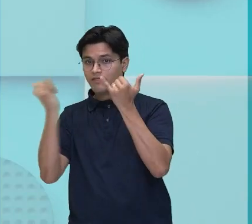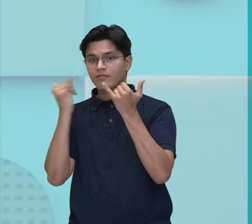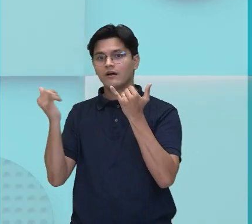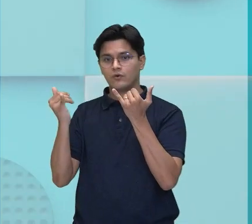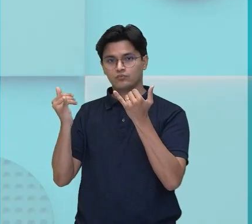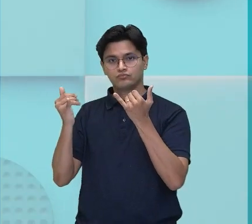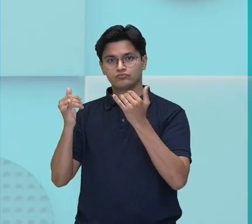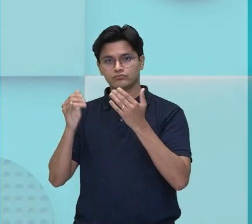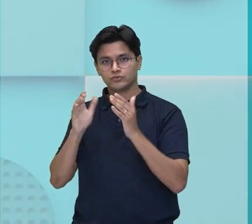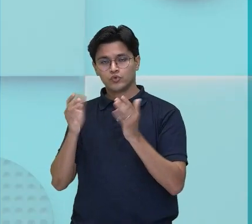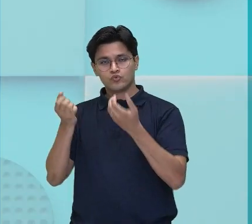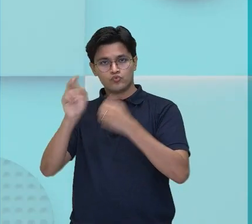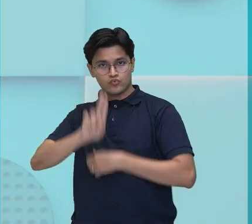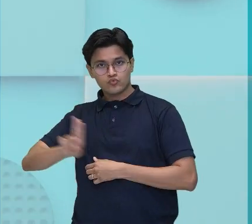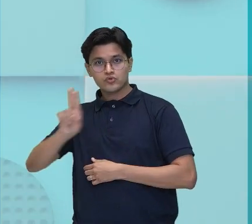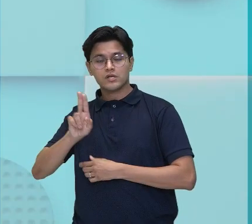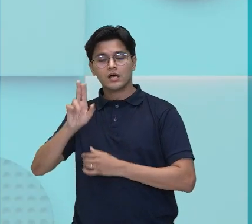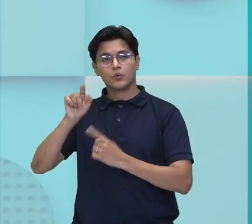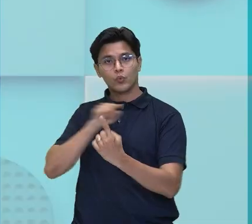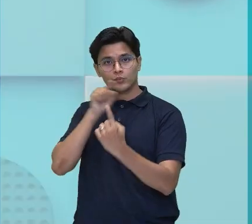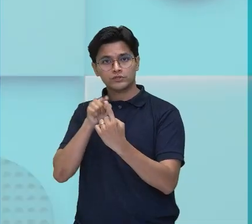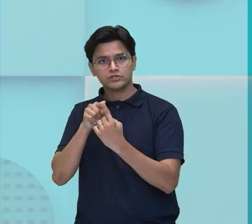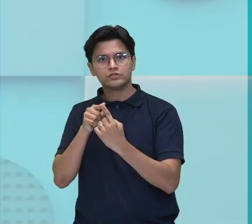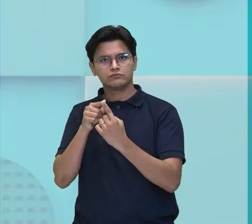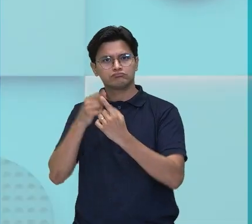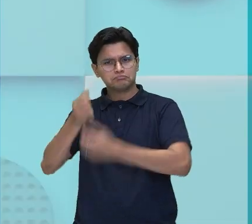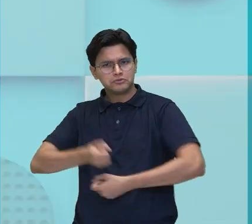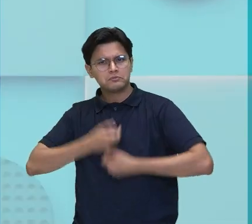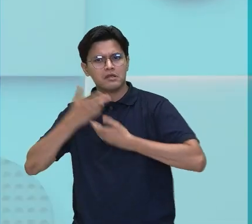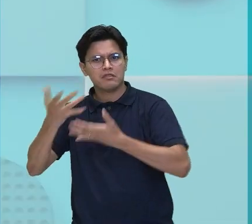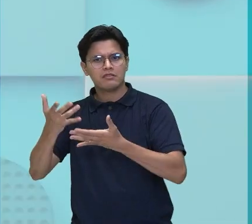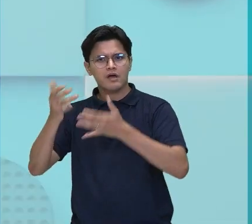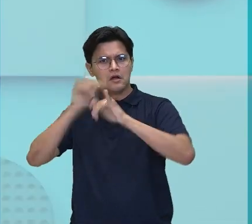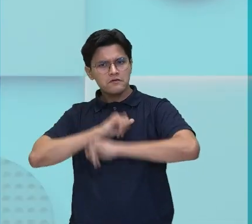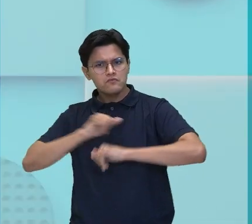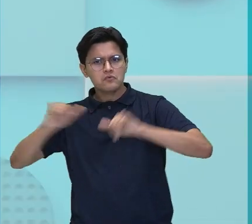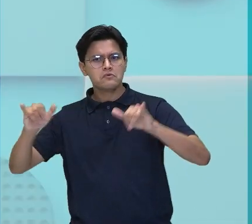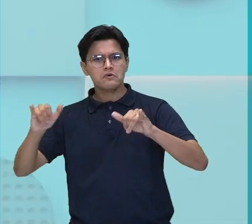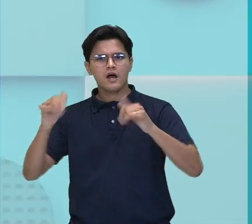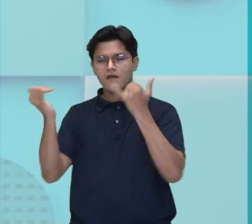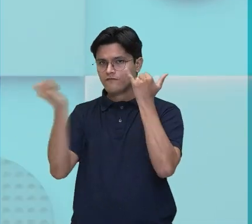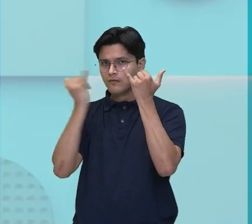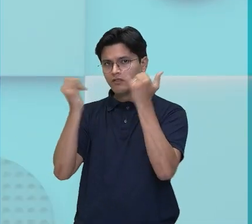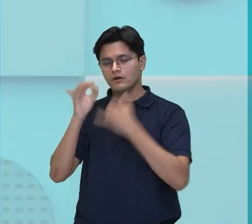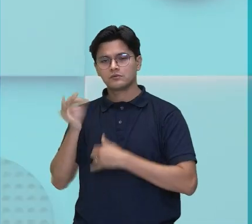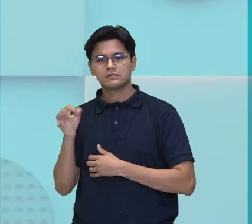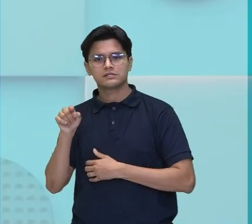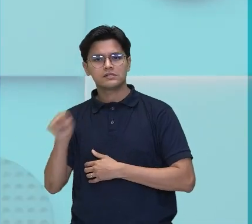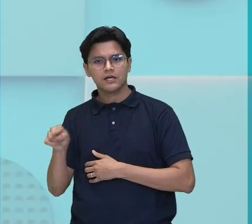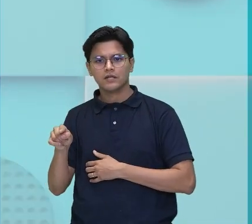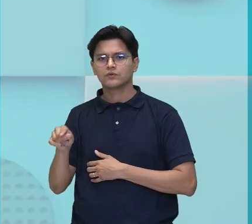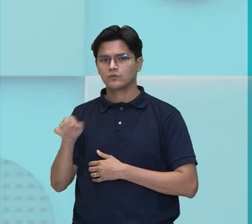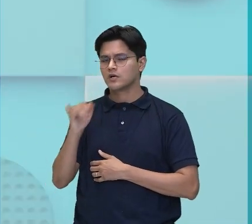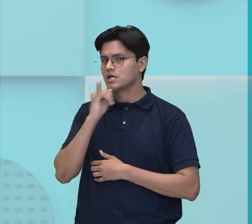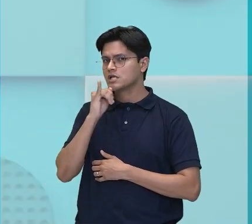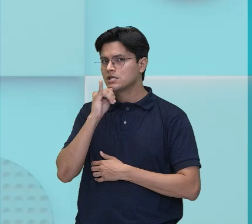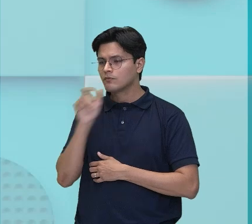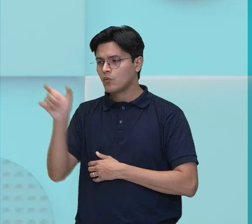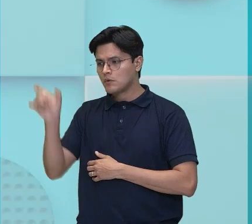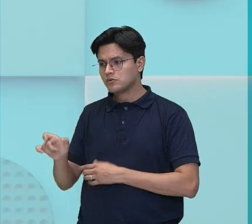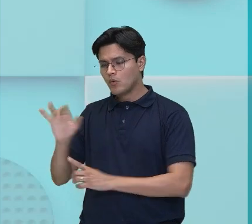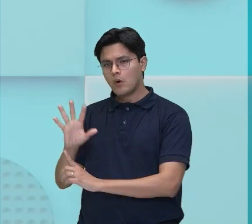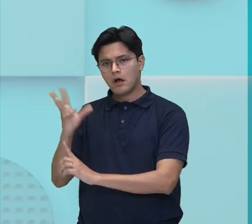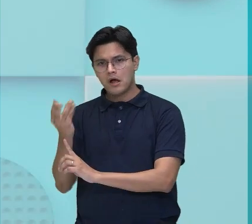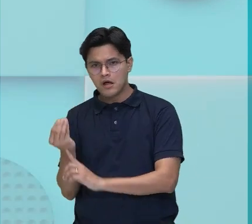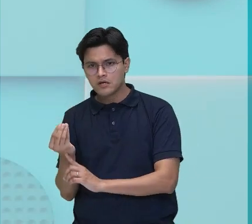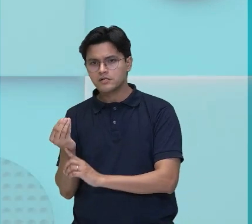comunicação? Será de que como eu enxergo essa arte da mesma forma do artista que fez a arte? Será que nosso pensamento, a